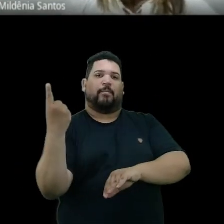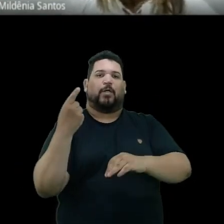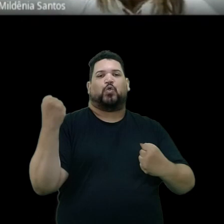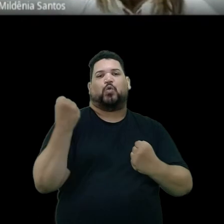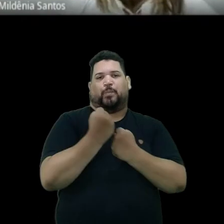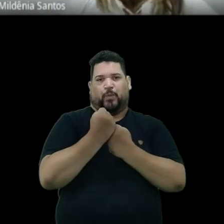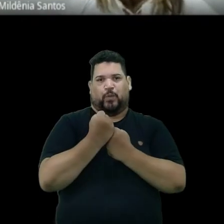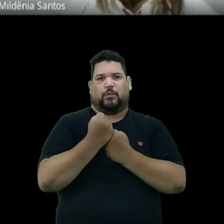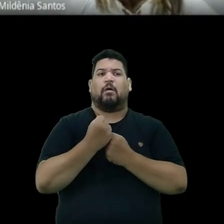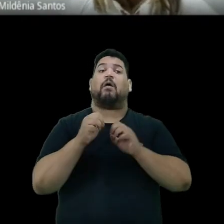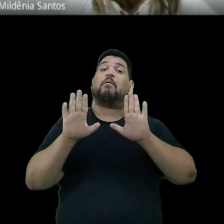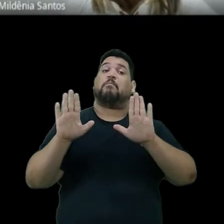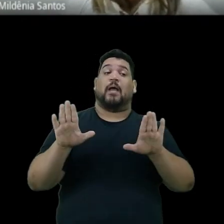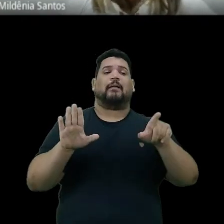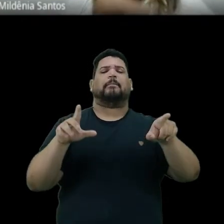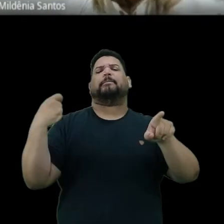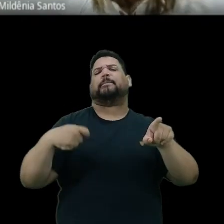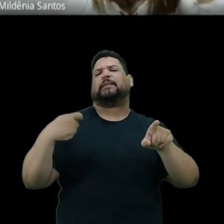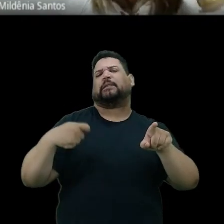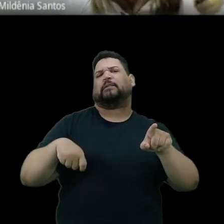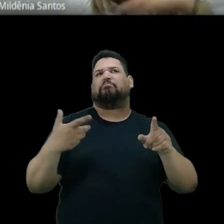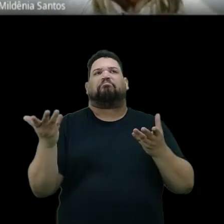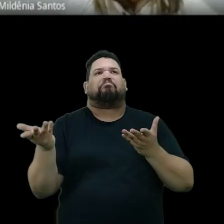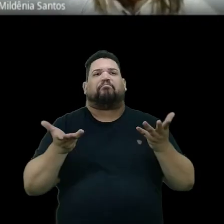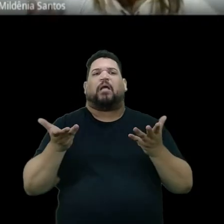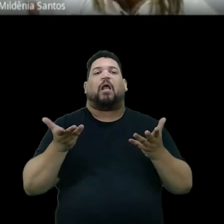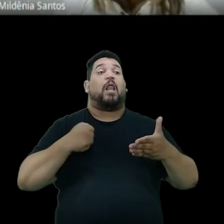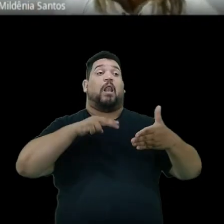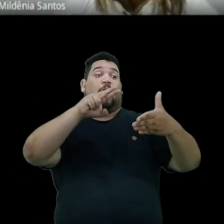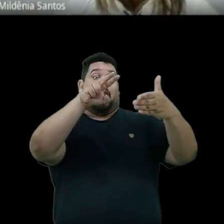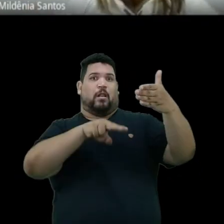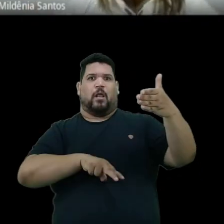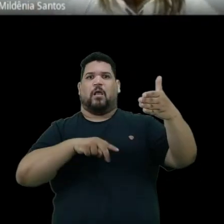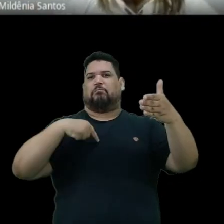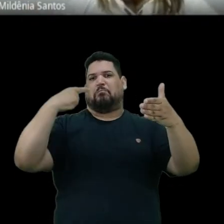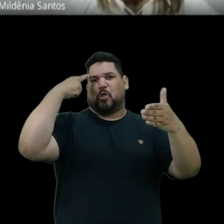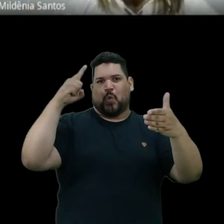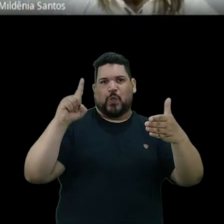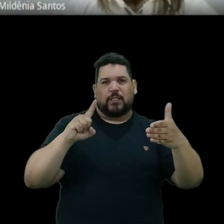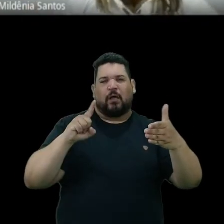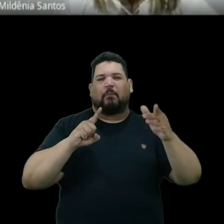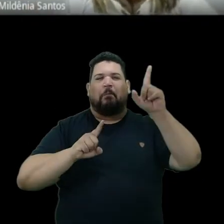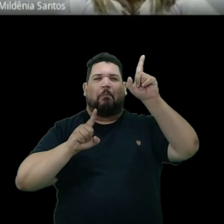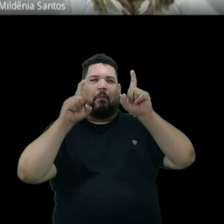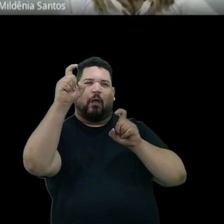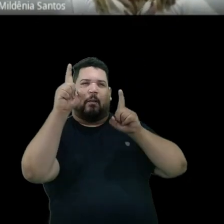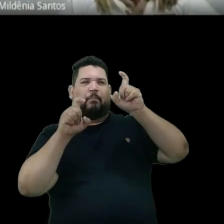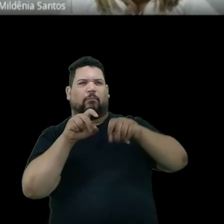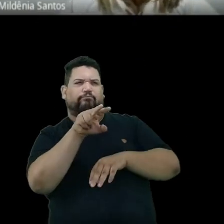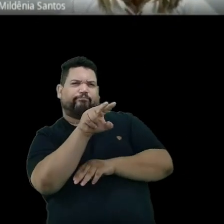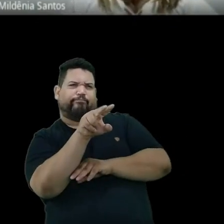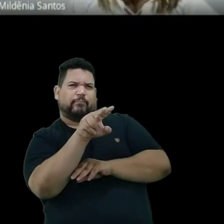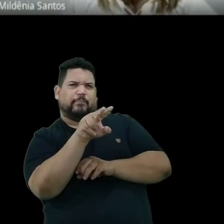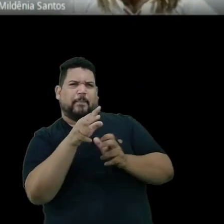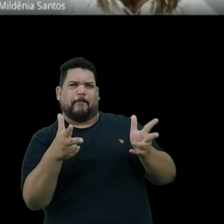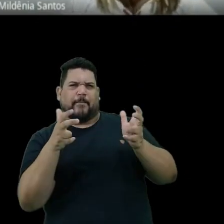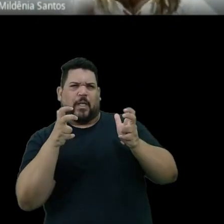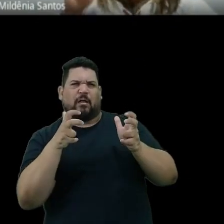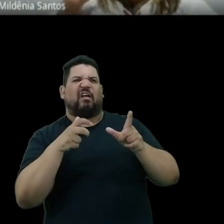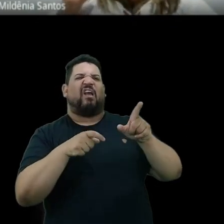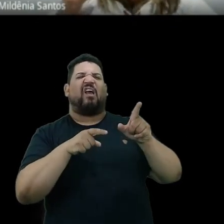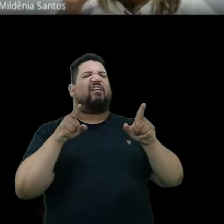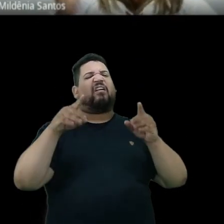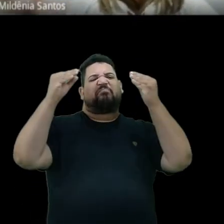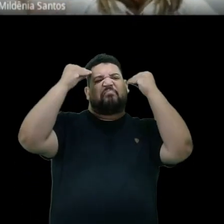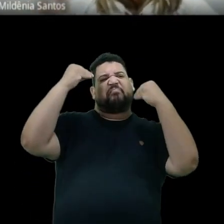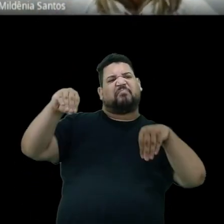eles precisam, por exemplo, eles não sabem fazer uma leitura de uma expressão facial, não sabem ver que uma pessoa está chateada porque está